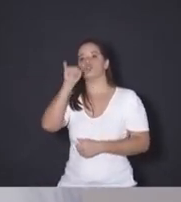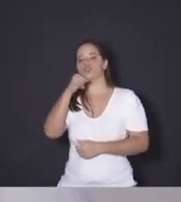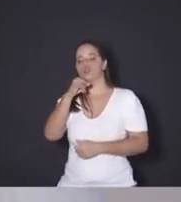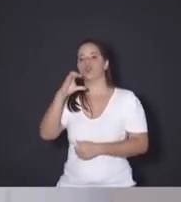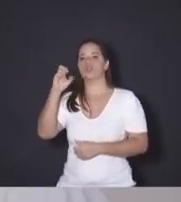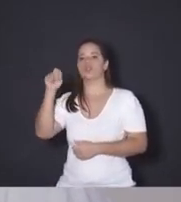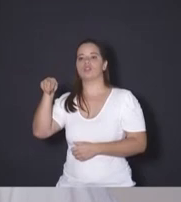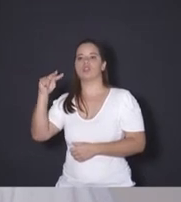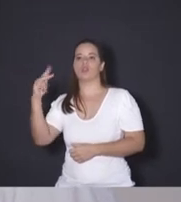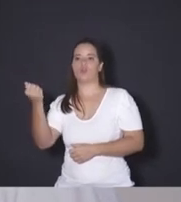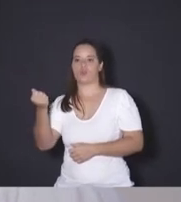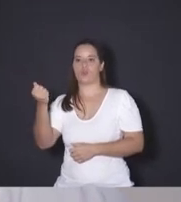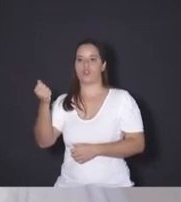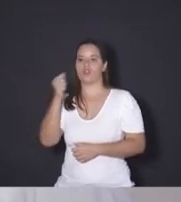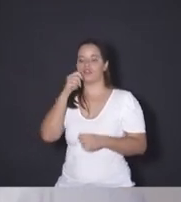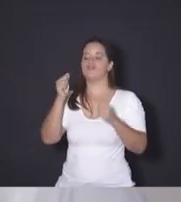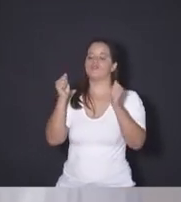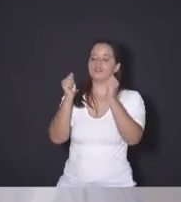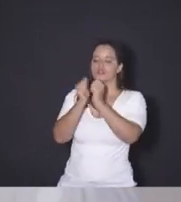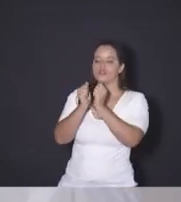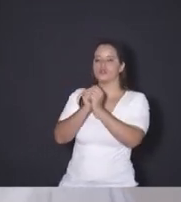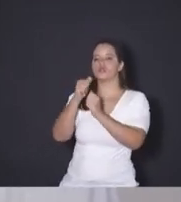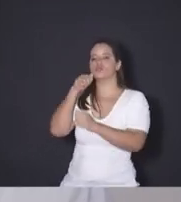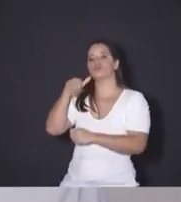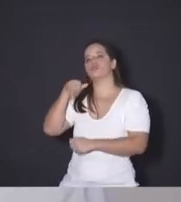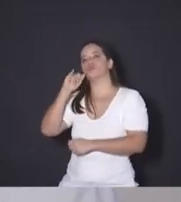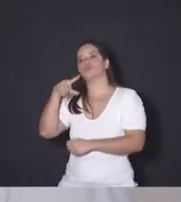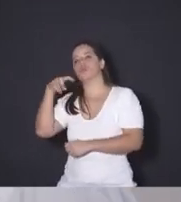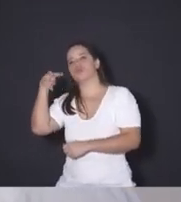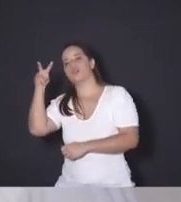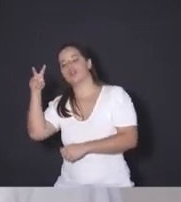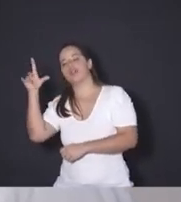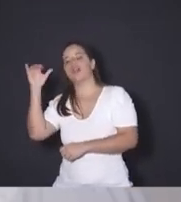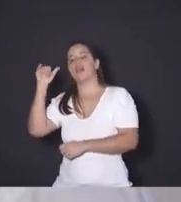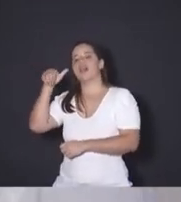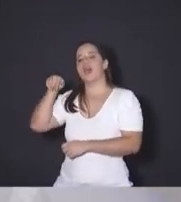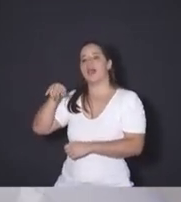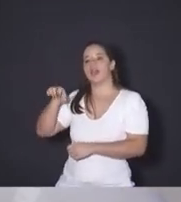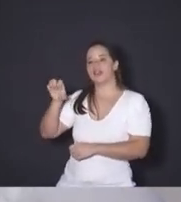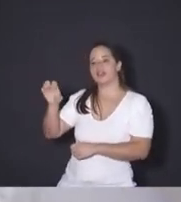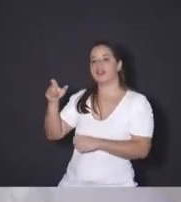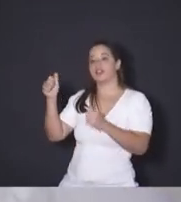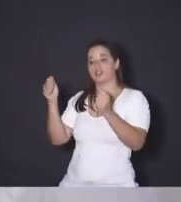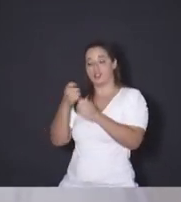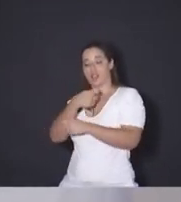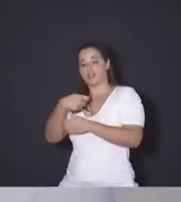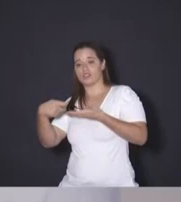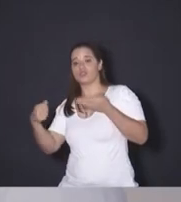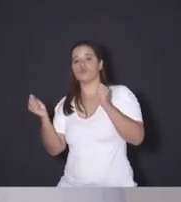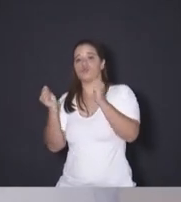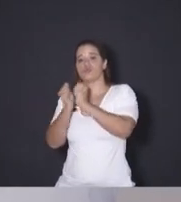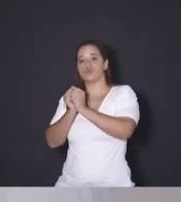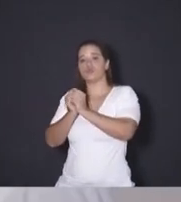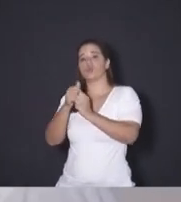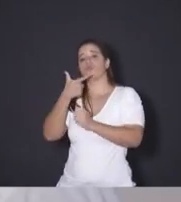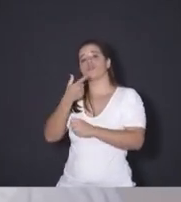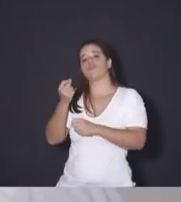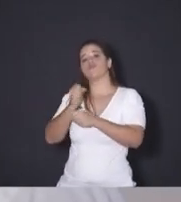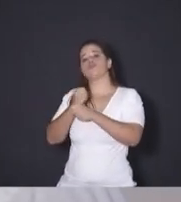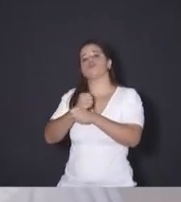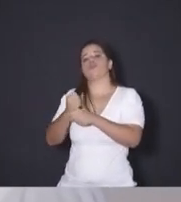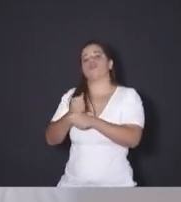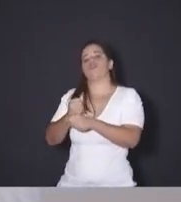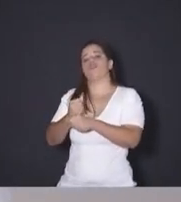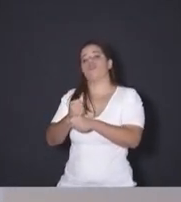fez lei então j cunha está assinando comigo a estamparia do cortejo afro nos seus 20 anos